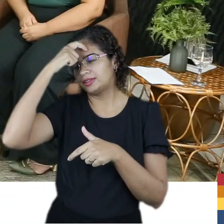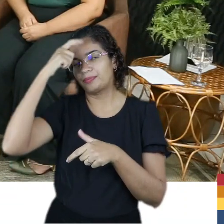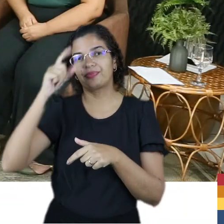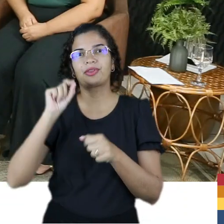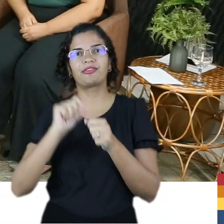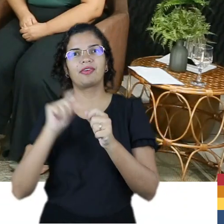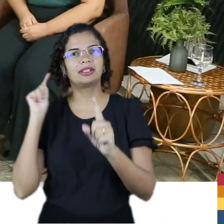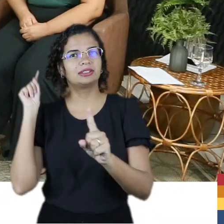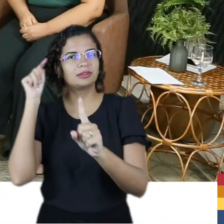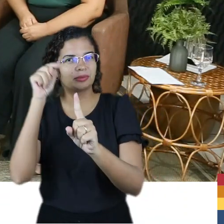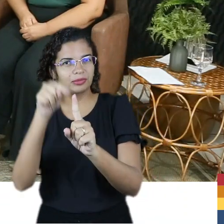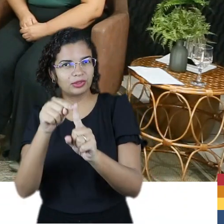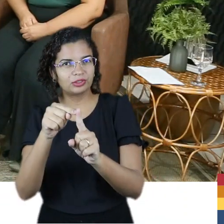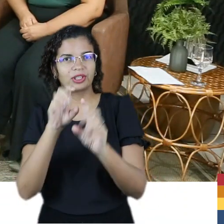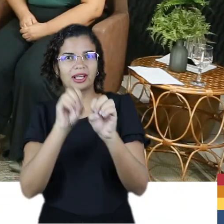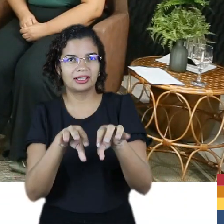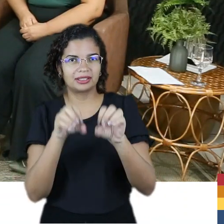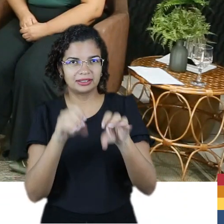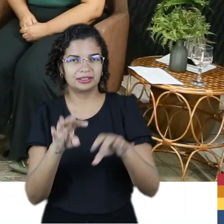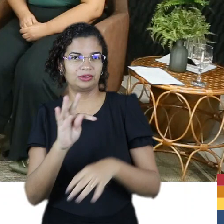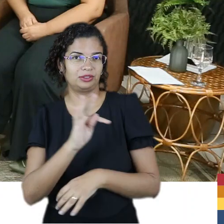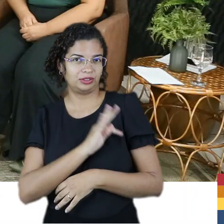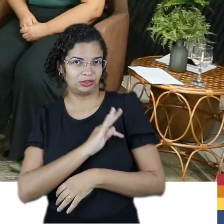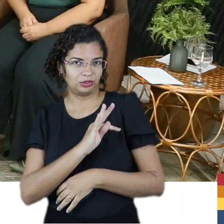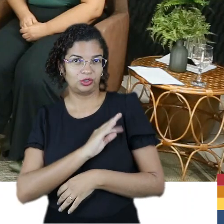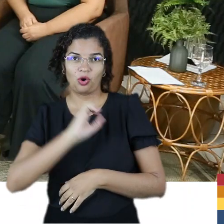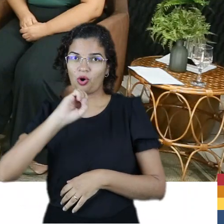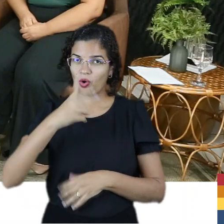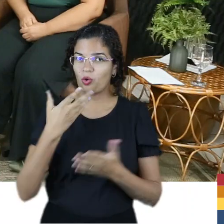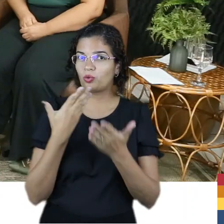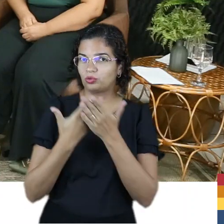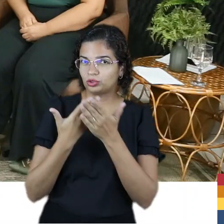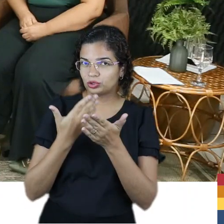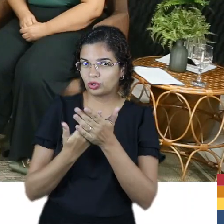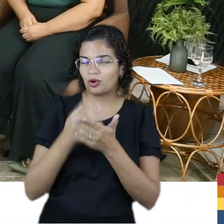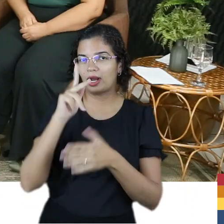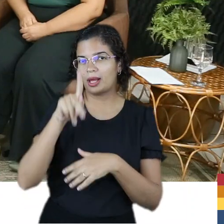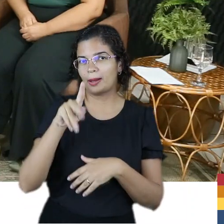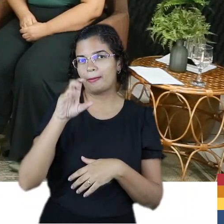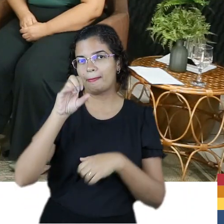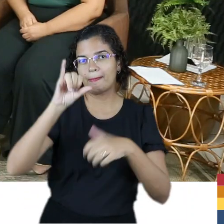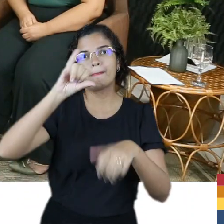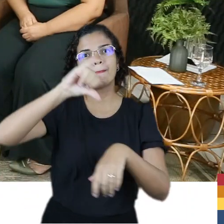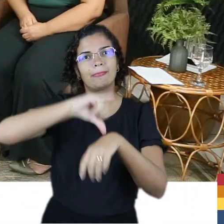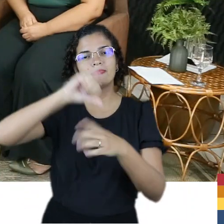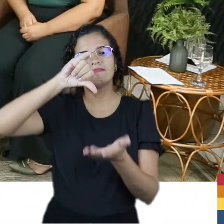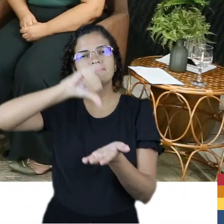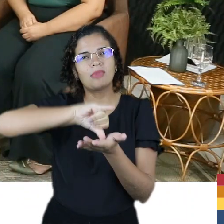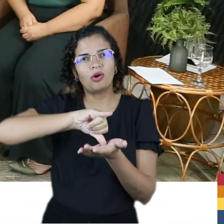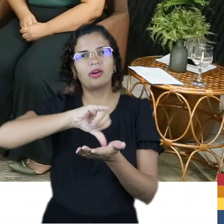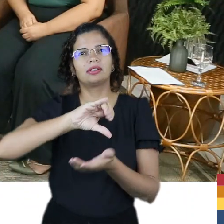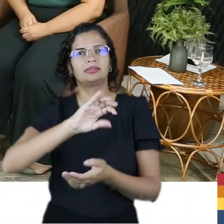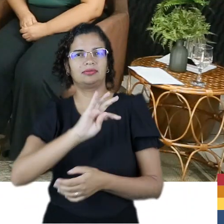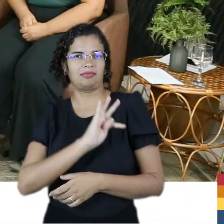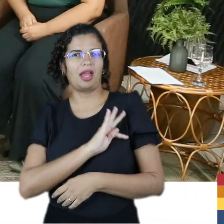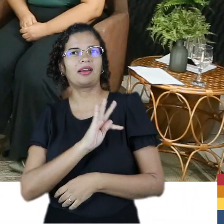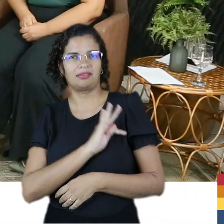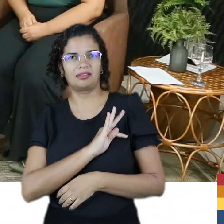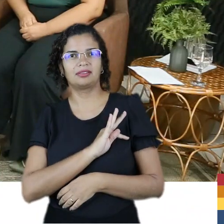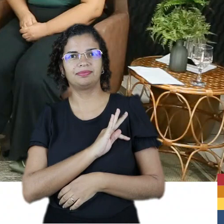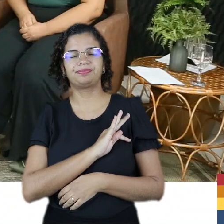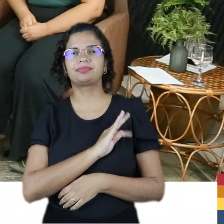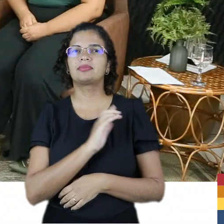tem uma reflexão sistemática sobre a educação em possibilidades de ofertar uma educação que ela possa